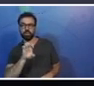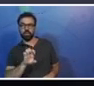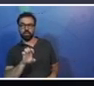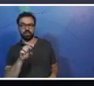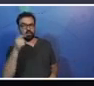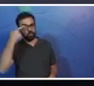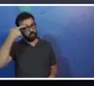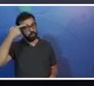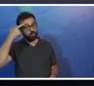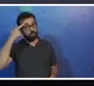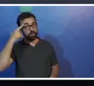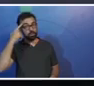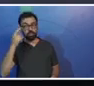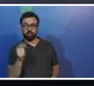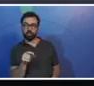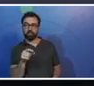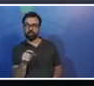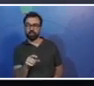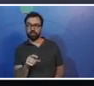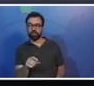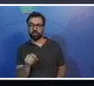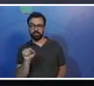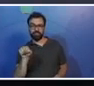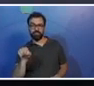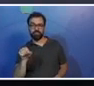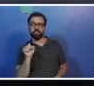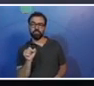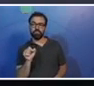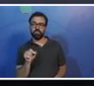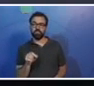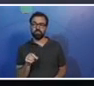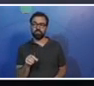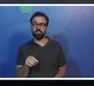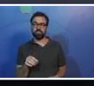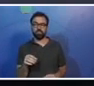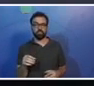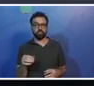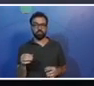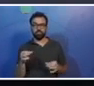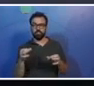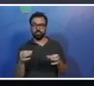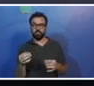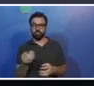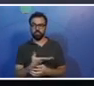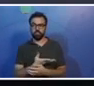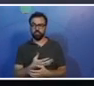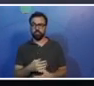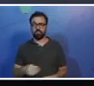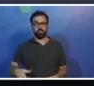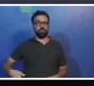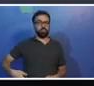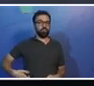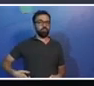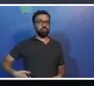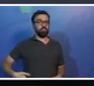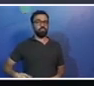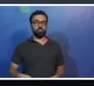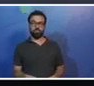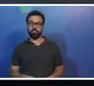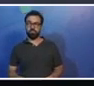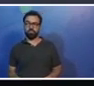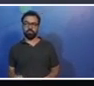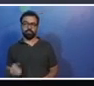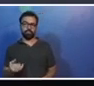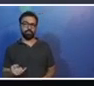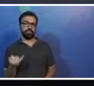E, sobrancelha, cutucar, trégua, vesícula. E aí, 1,